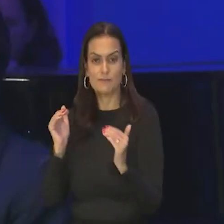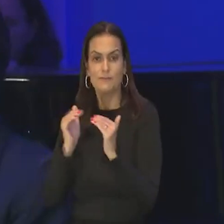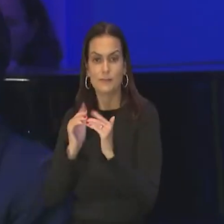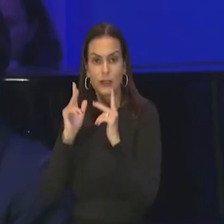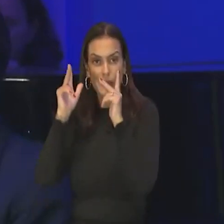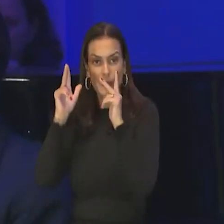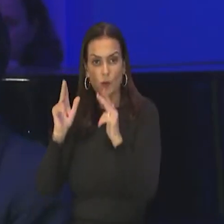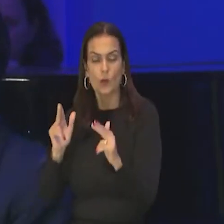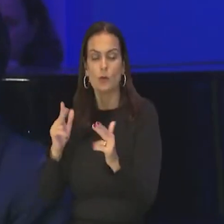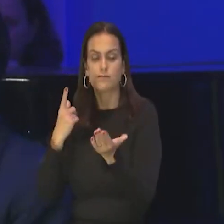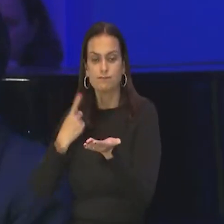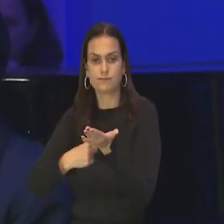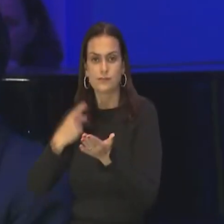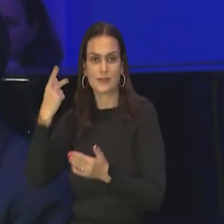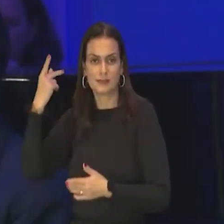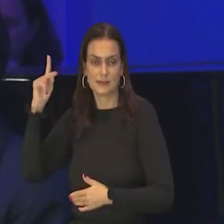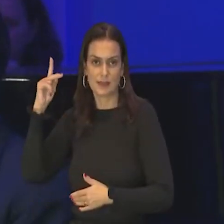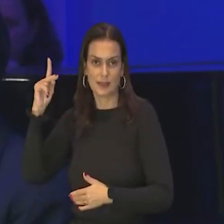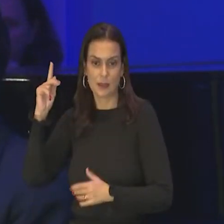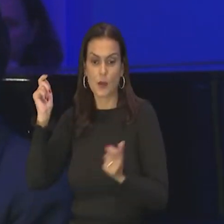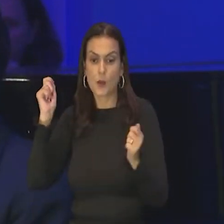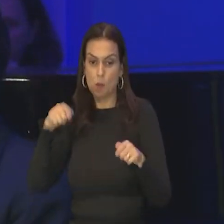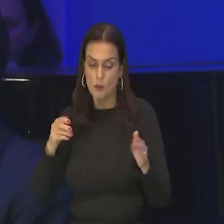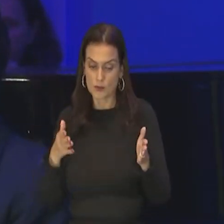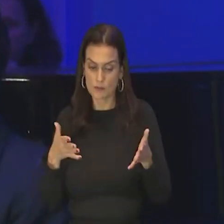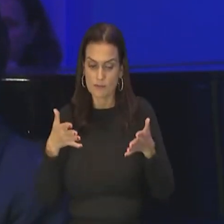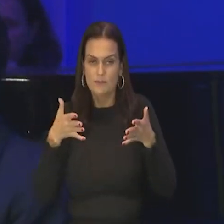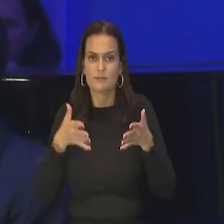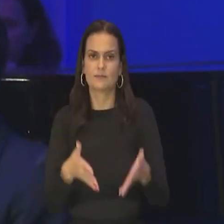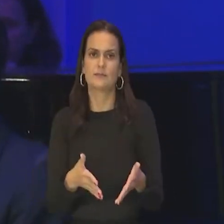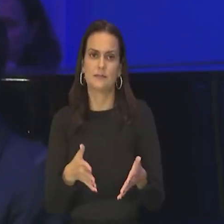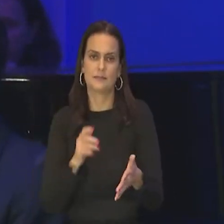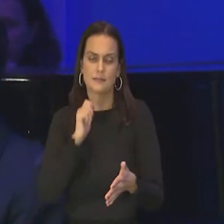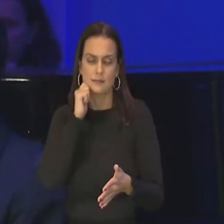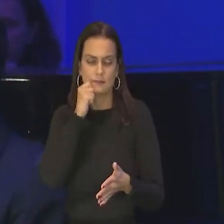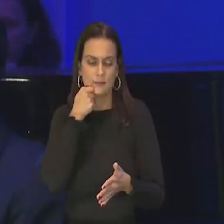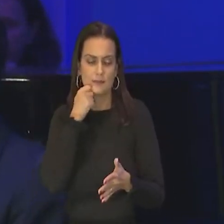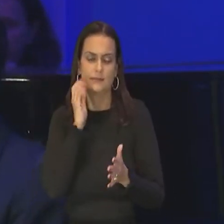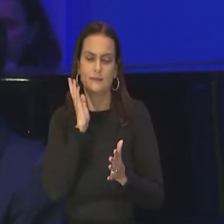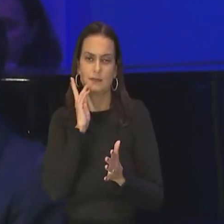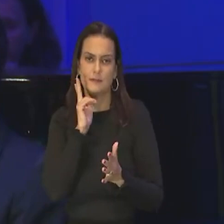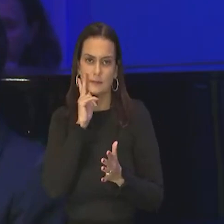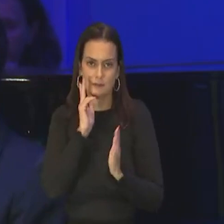preceitos, e eu então posso participar da ceia.